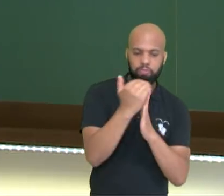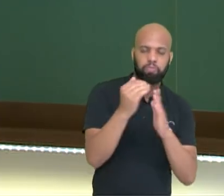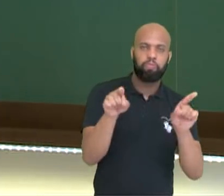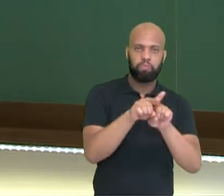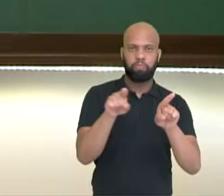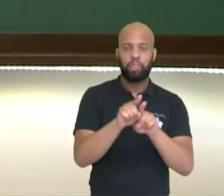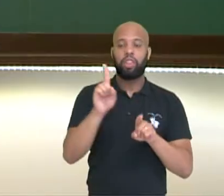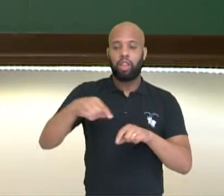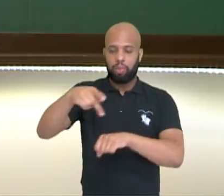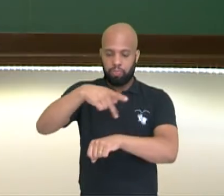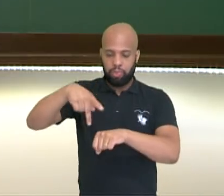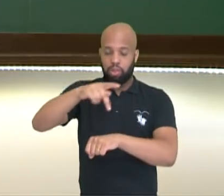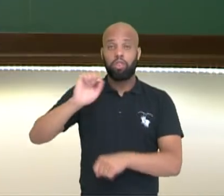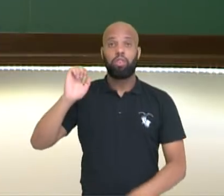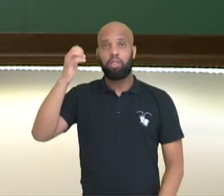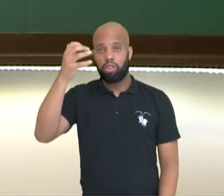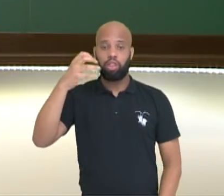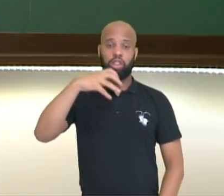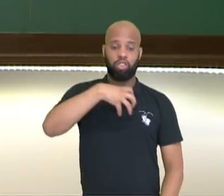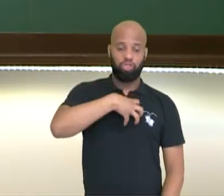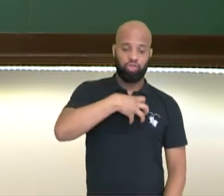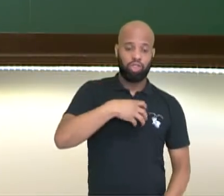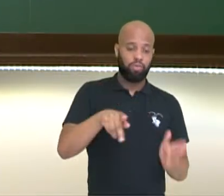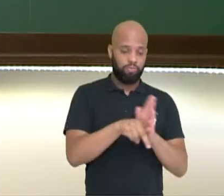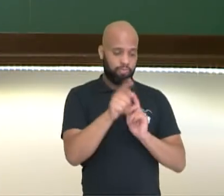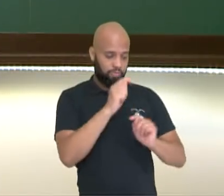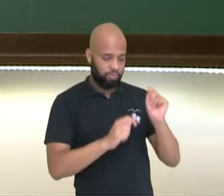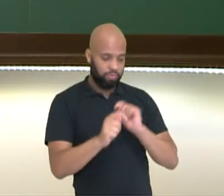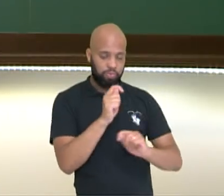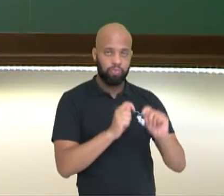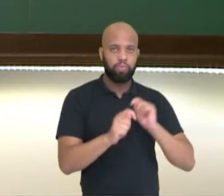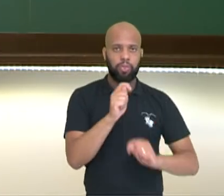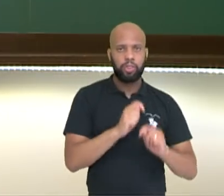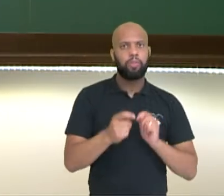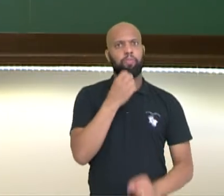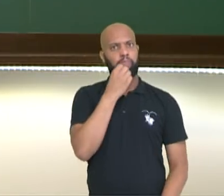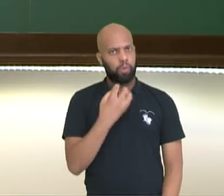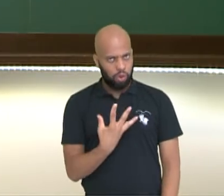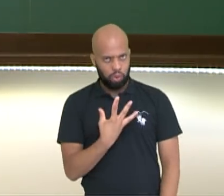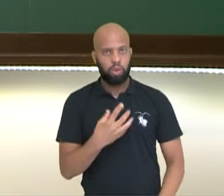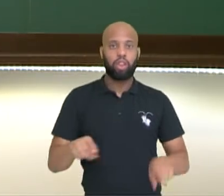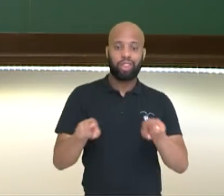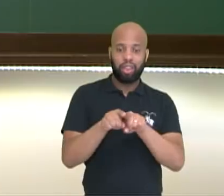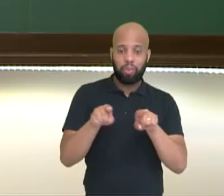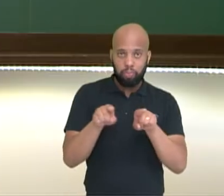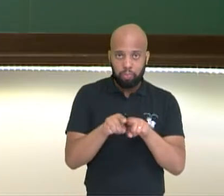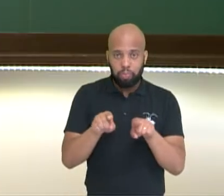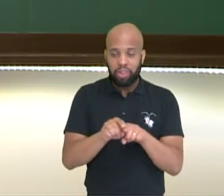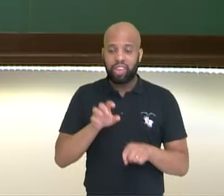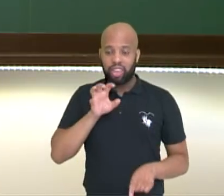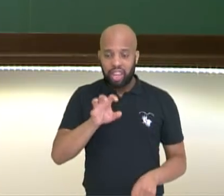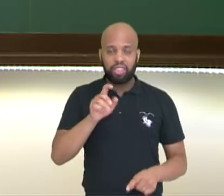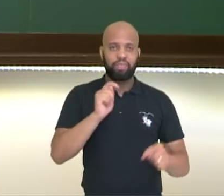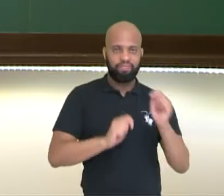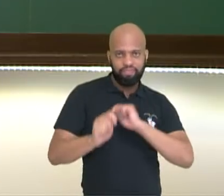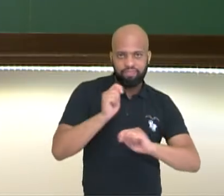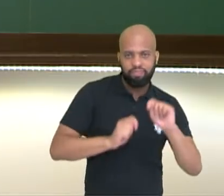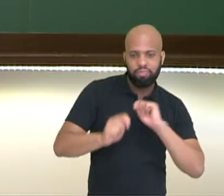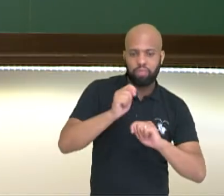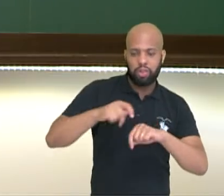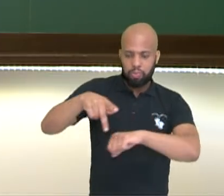São países onde as condições da economia são bastante favoráveis e aonde essa economia desses